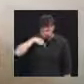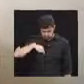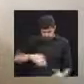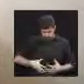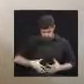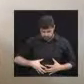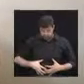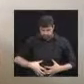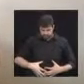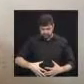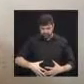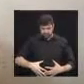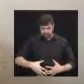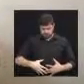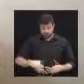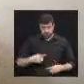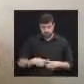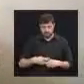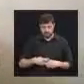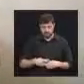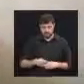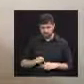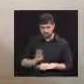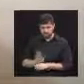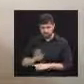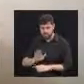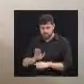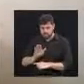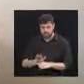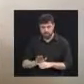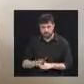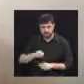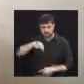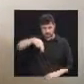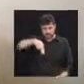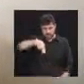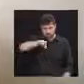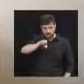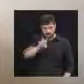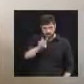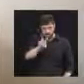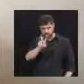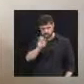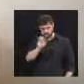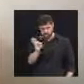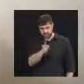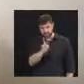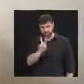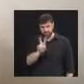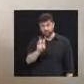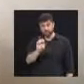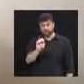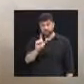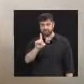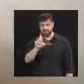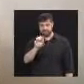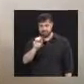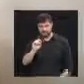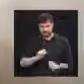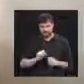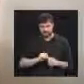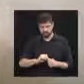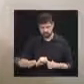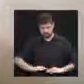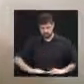com a respiração abdominal o nervo vago, e aí você aumenta a atividade do parasimpático, que o nervo vago